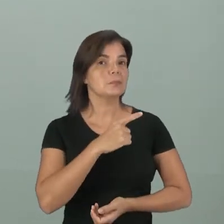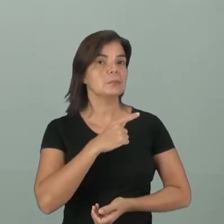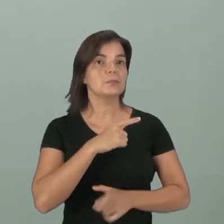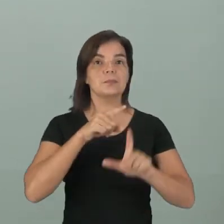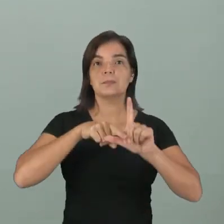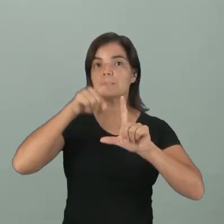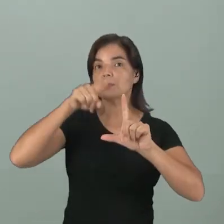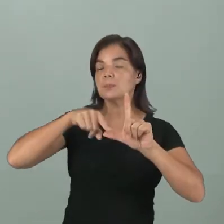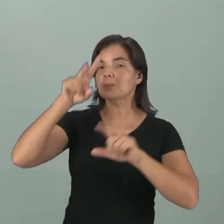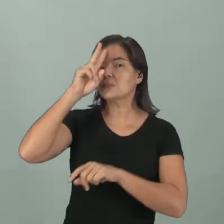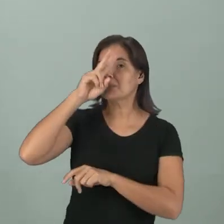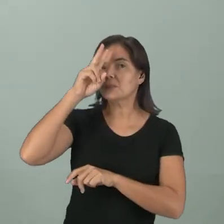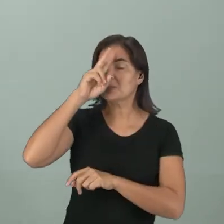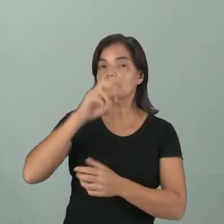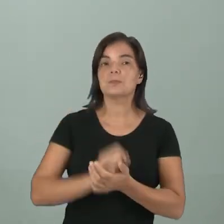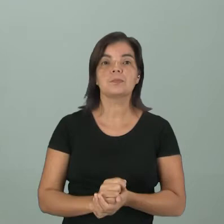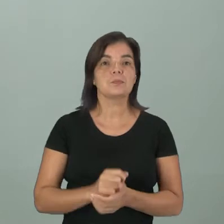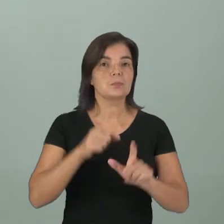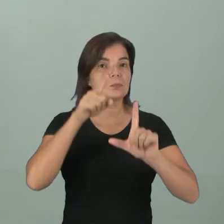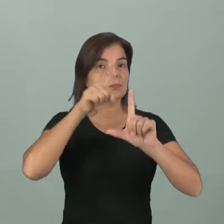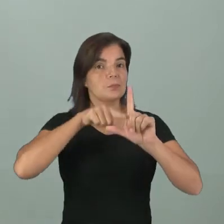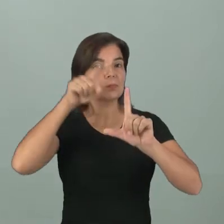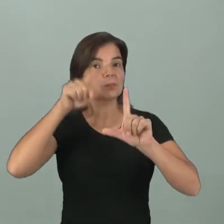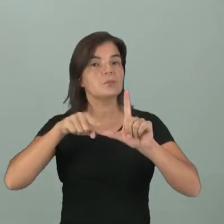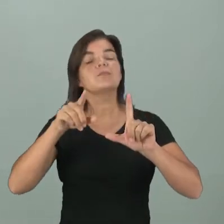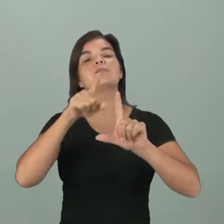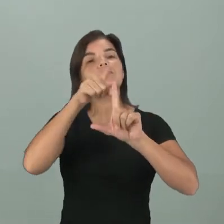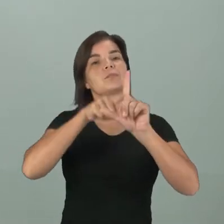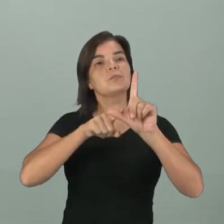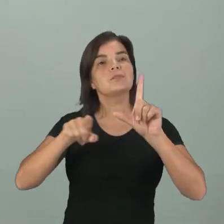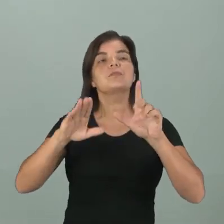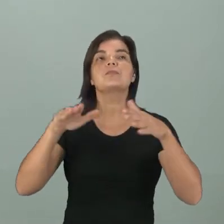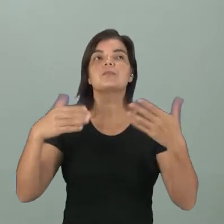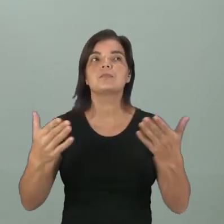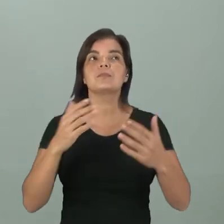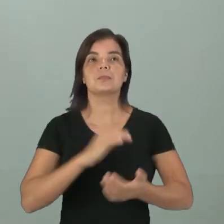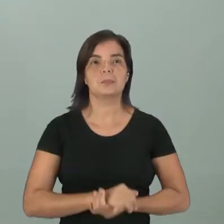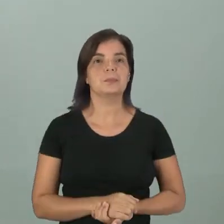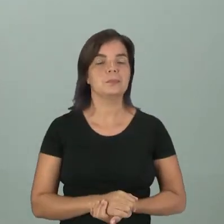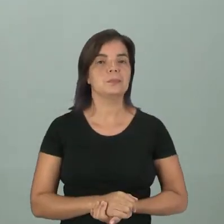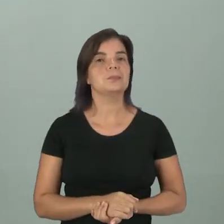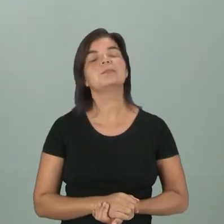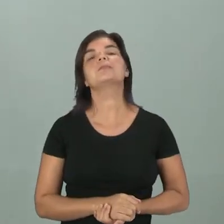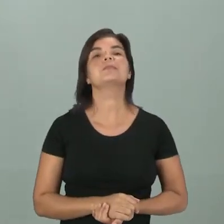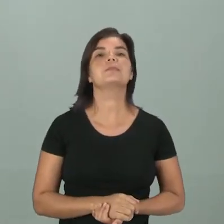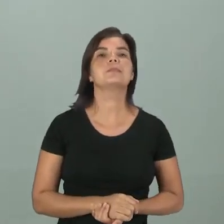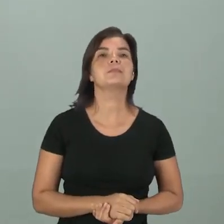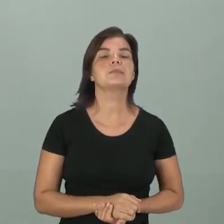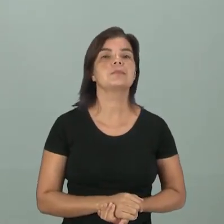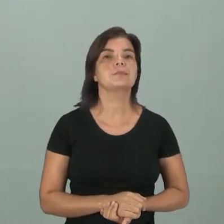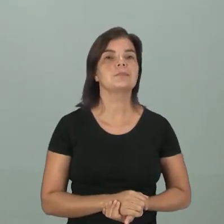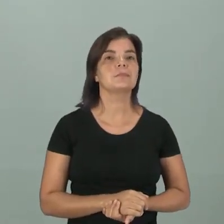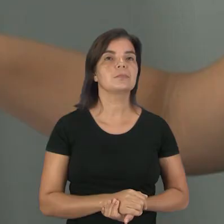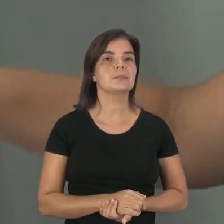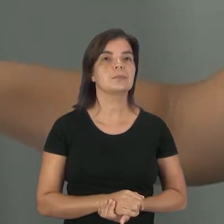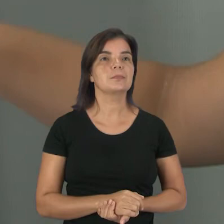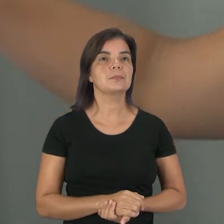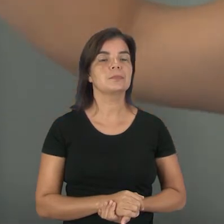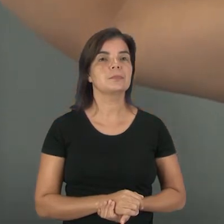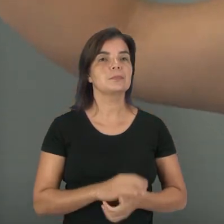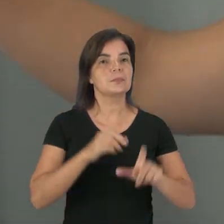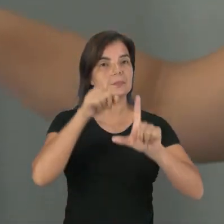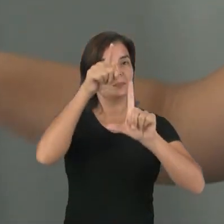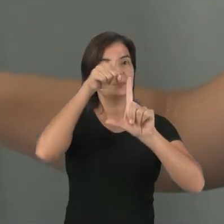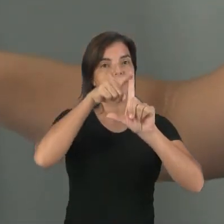no gráfico, lembram? 2 linhas que aparecem. E quais são essas linhas mesmos? Olha só, nós temos uma linha